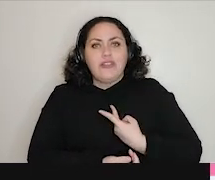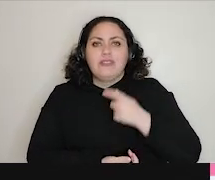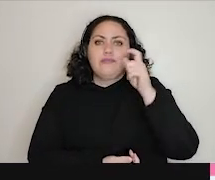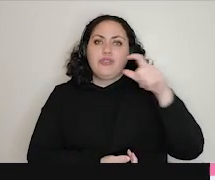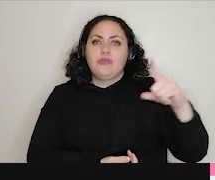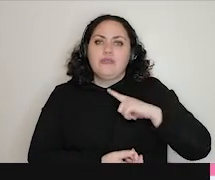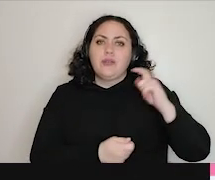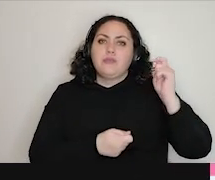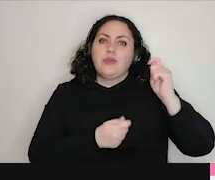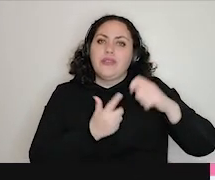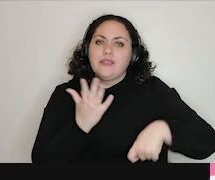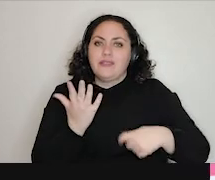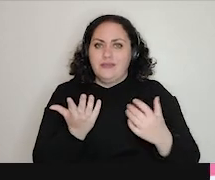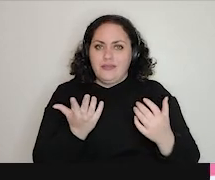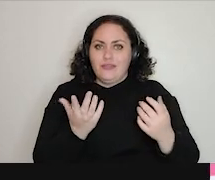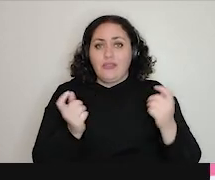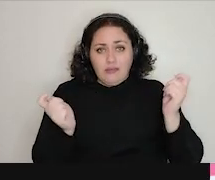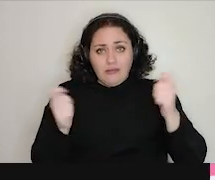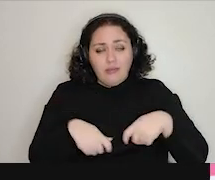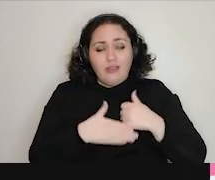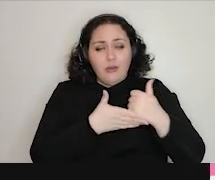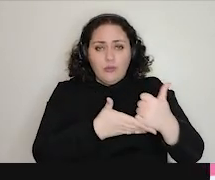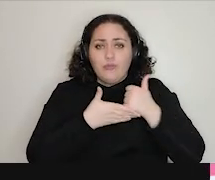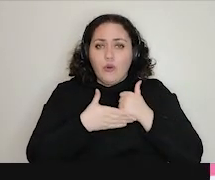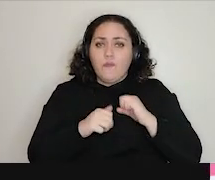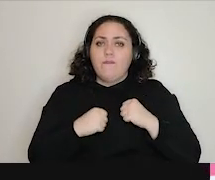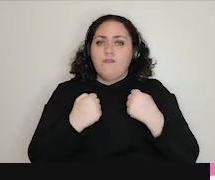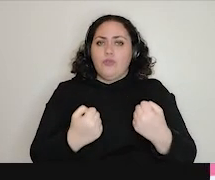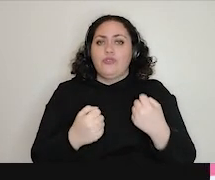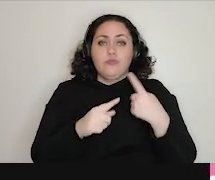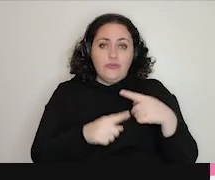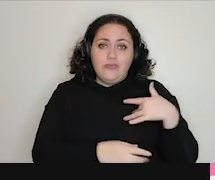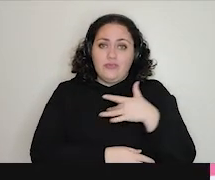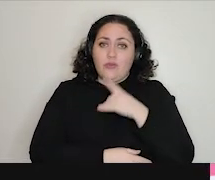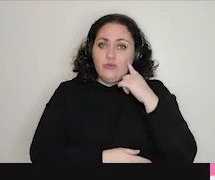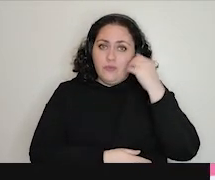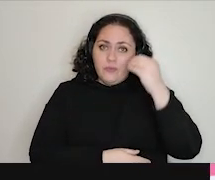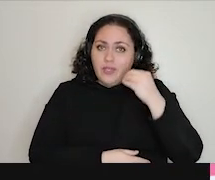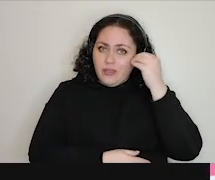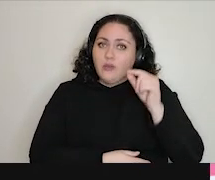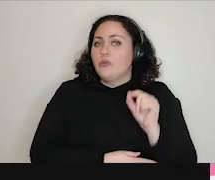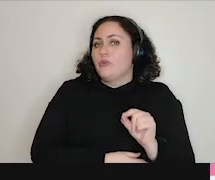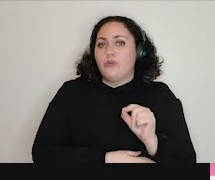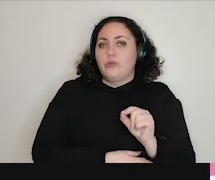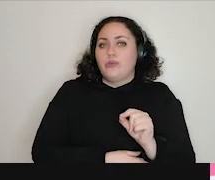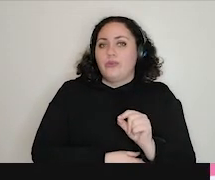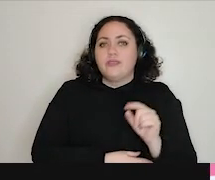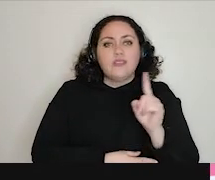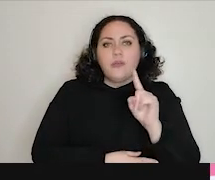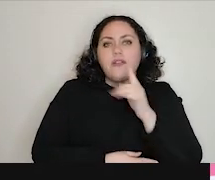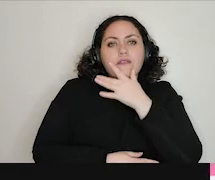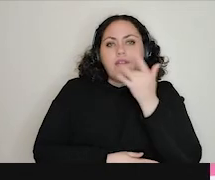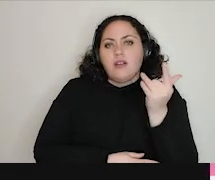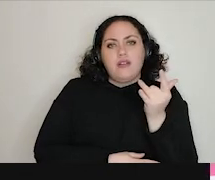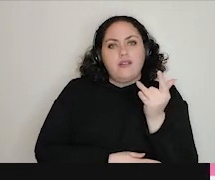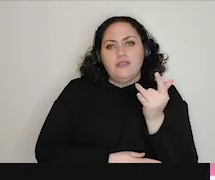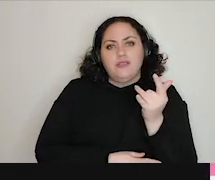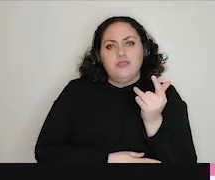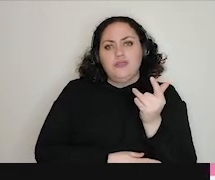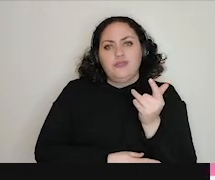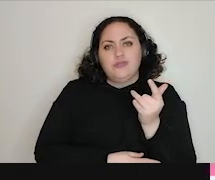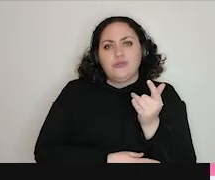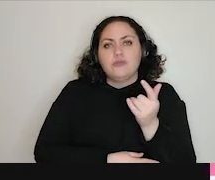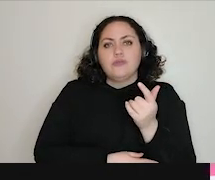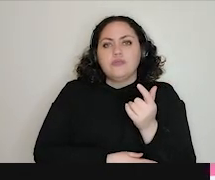as potencialidades que as pessoas elas têm, inclusive que a gente pode estar se fortalecendo. Porque saúde mental é isso. Nem sempre a gente